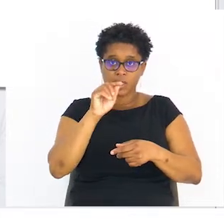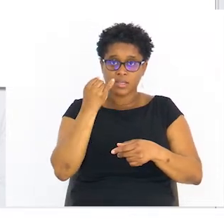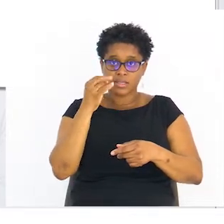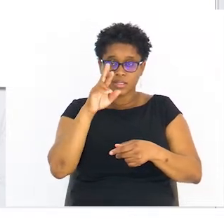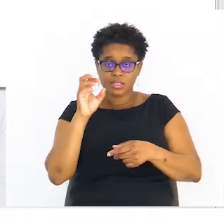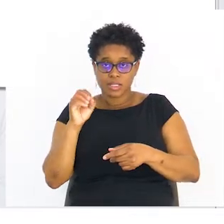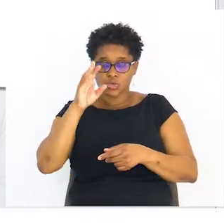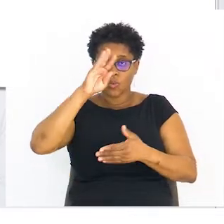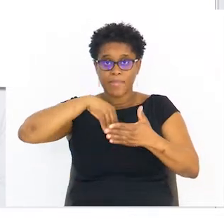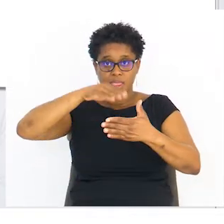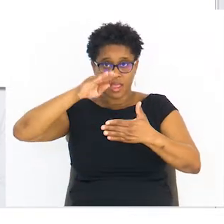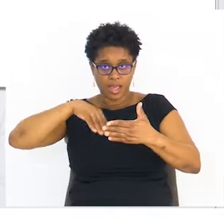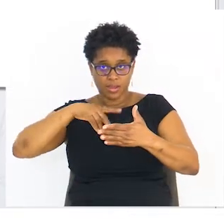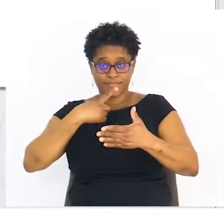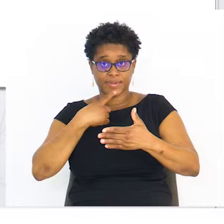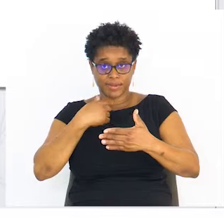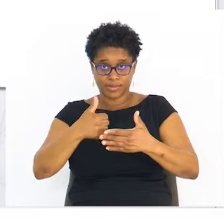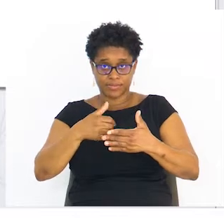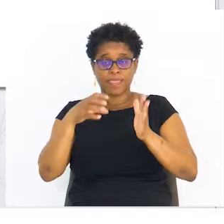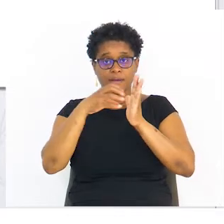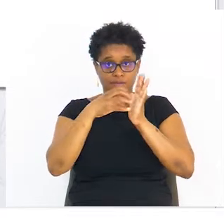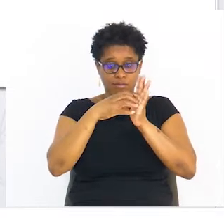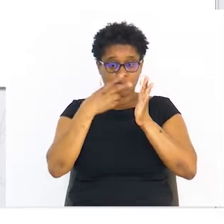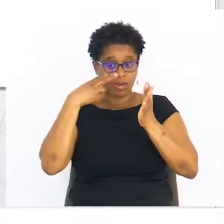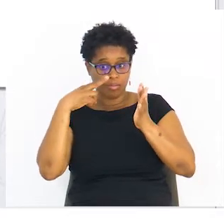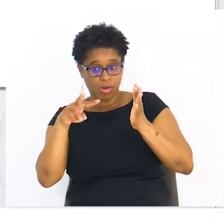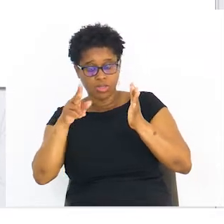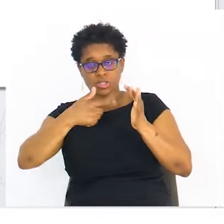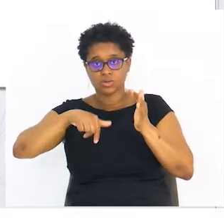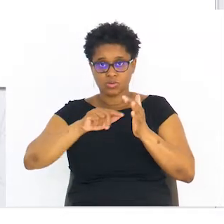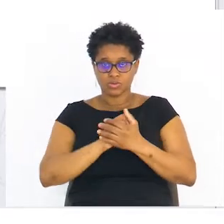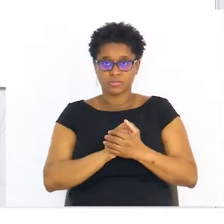pintado. Ok? A figura nos mostra